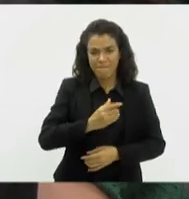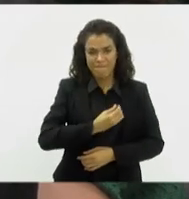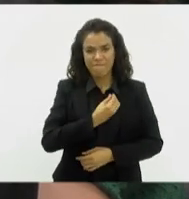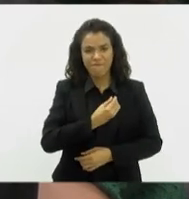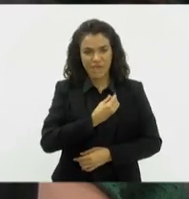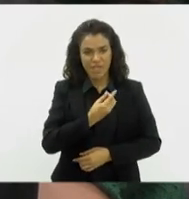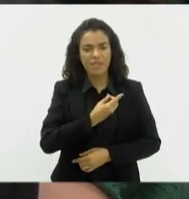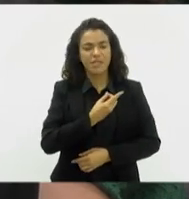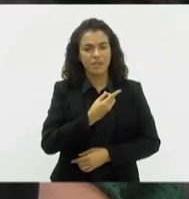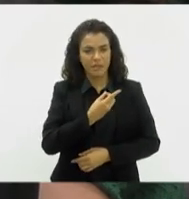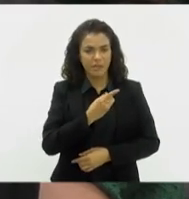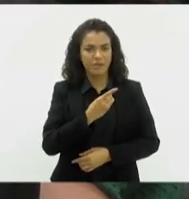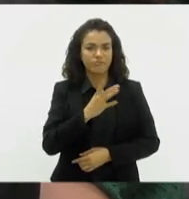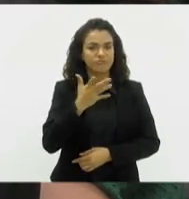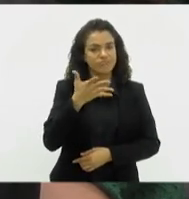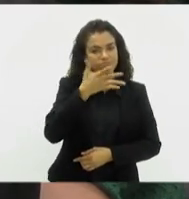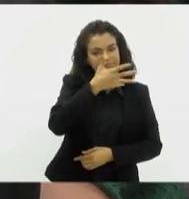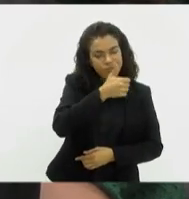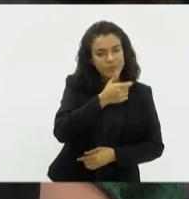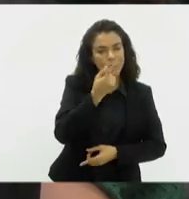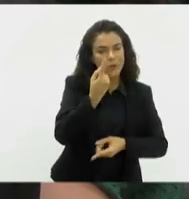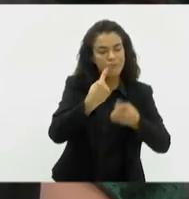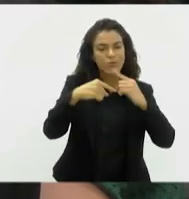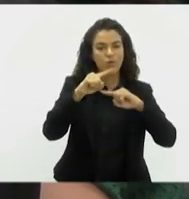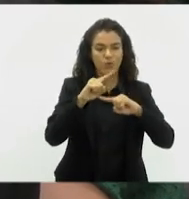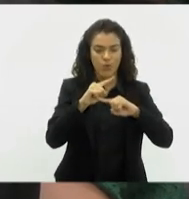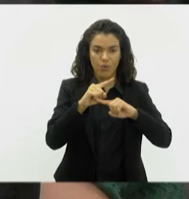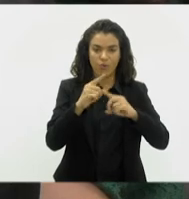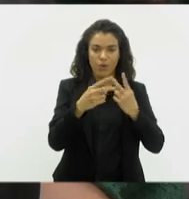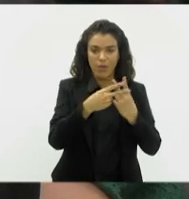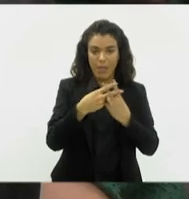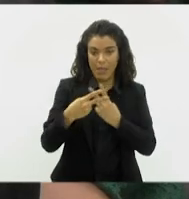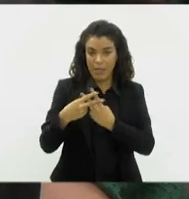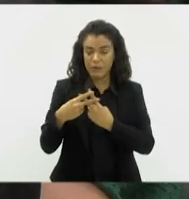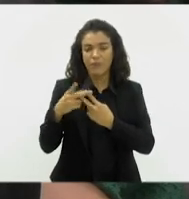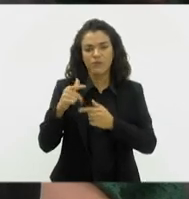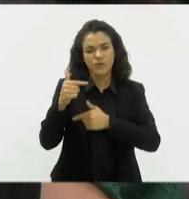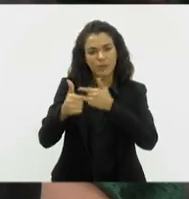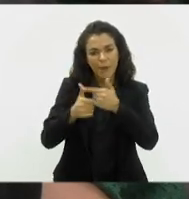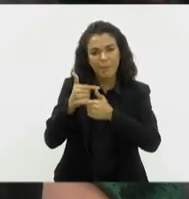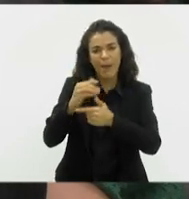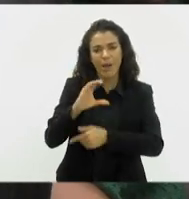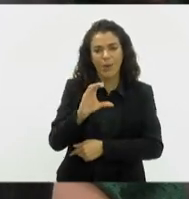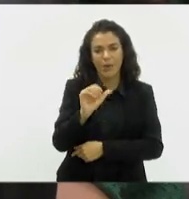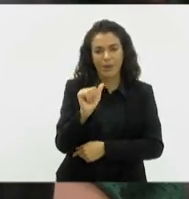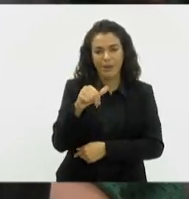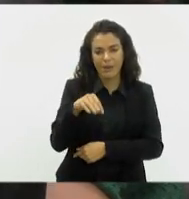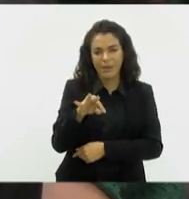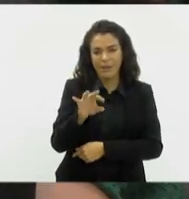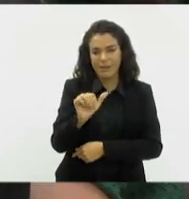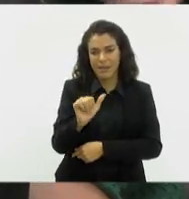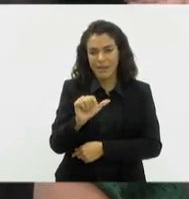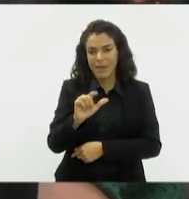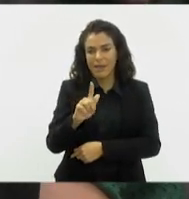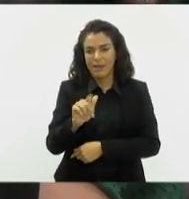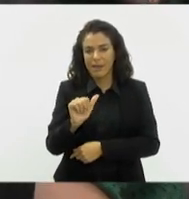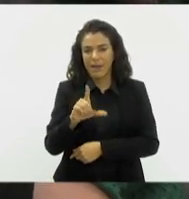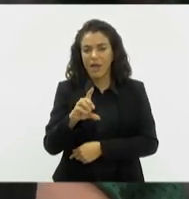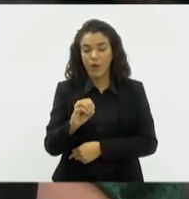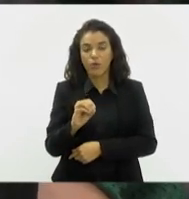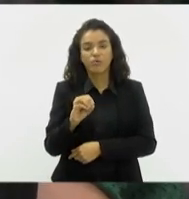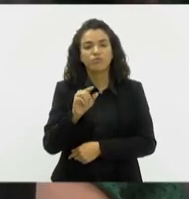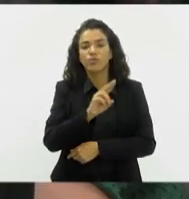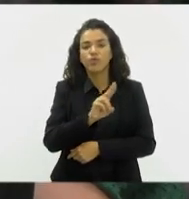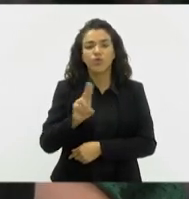o cárcere. Também eu fiz um trabalho no Morro do Cantagalo, tentei criar uma organização chamada